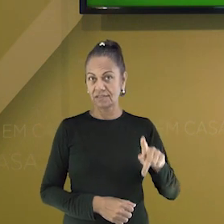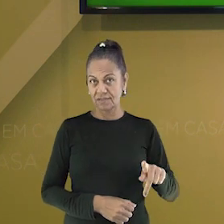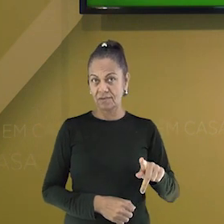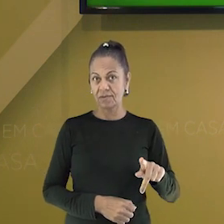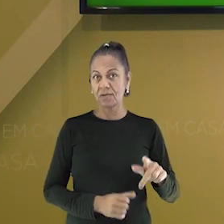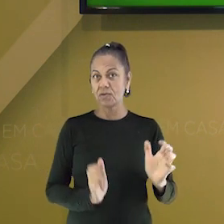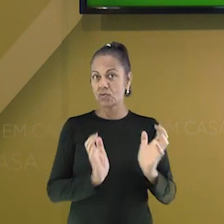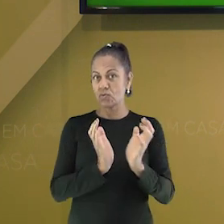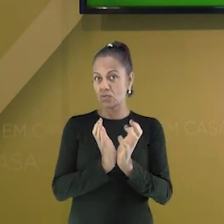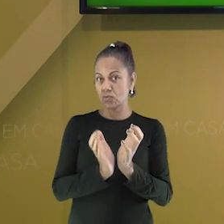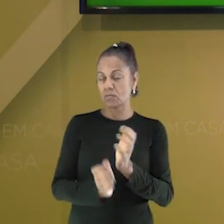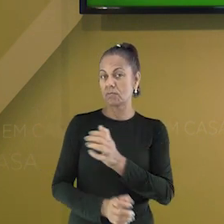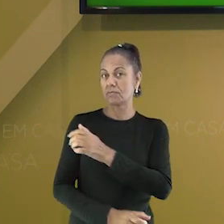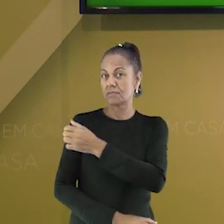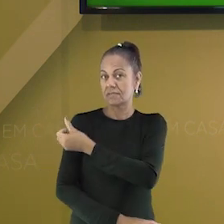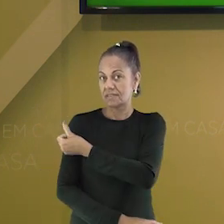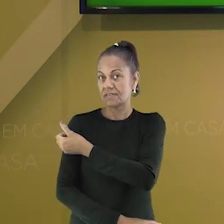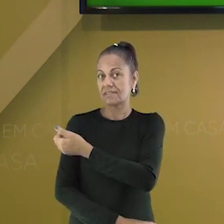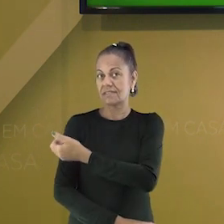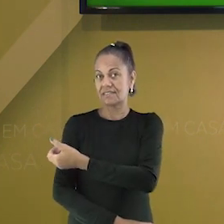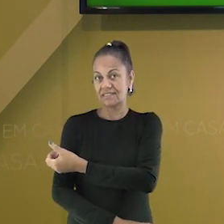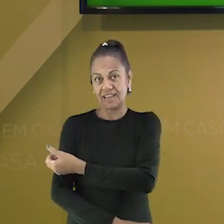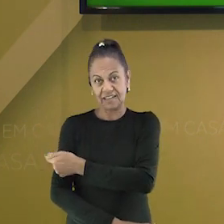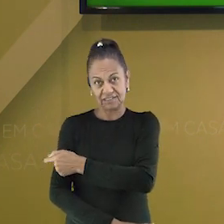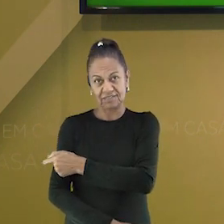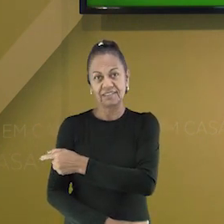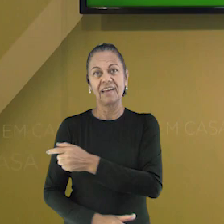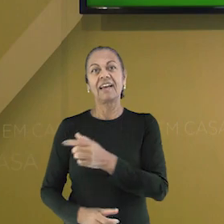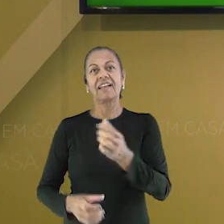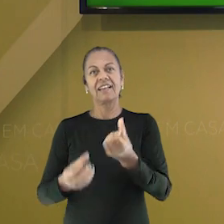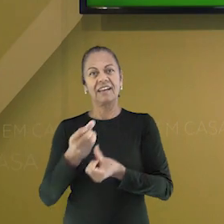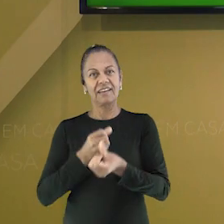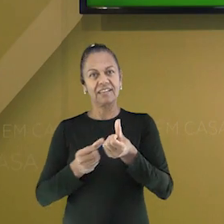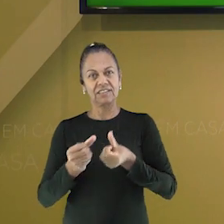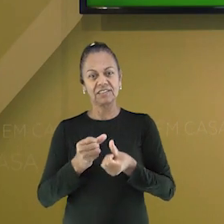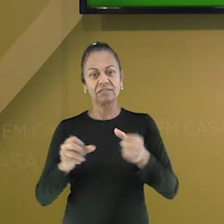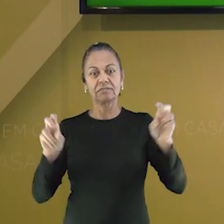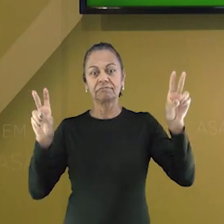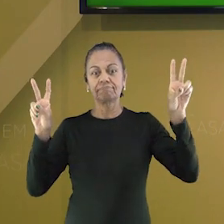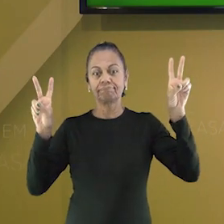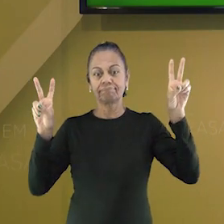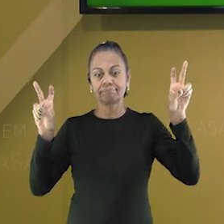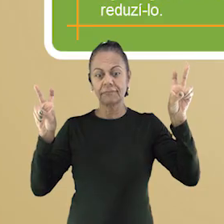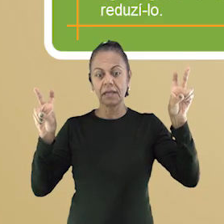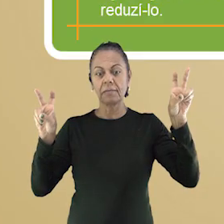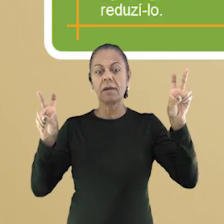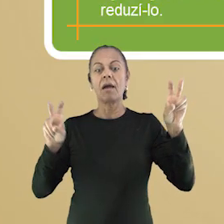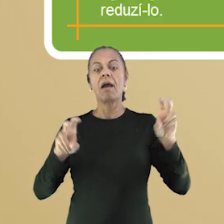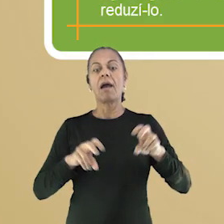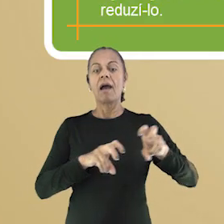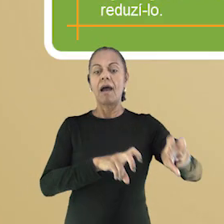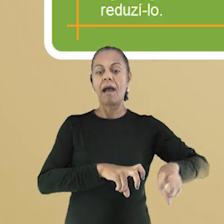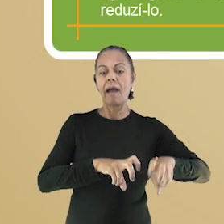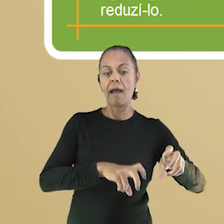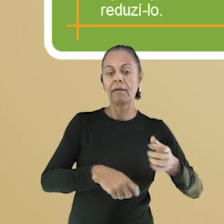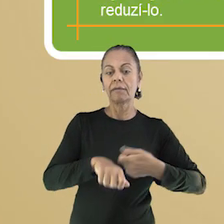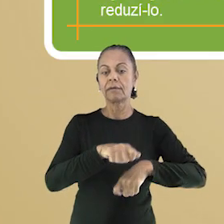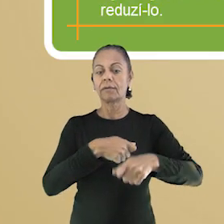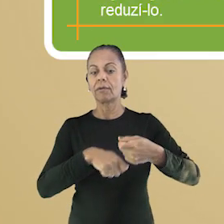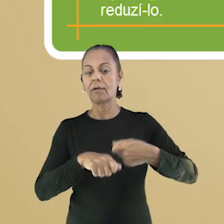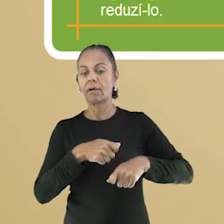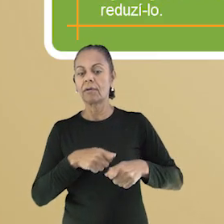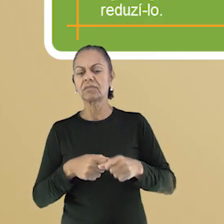nossa aula será sobre agronegócio, desmatamento e sustentabilidade. Para a aula de hoje temos como